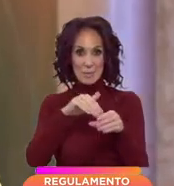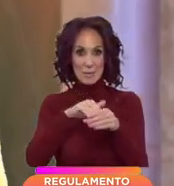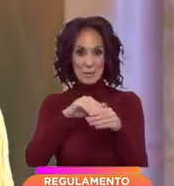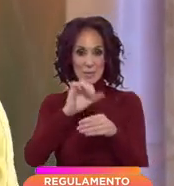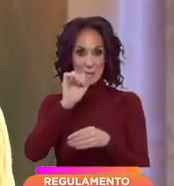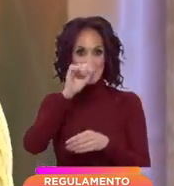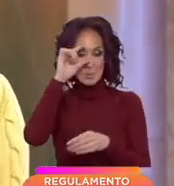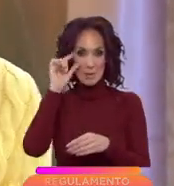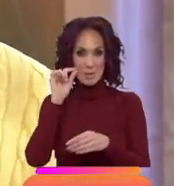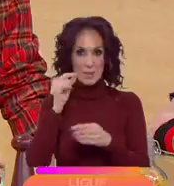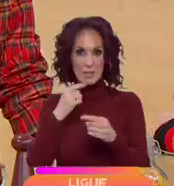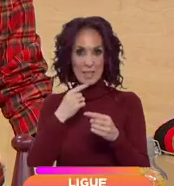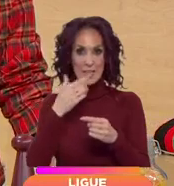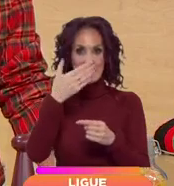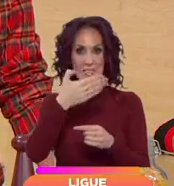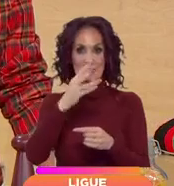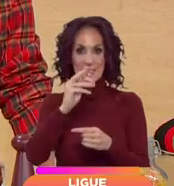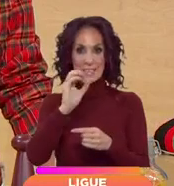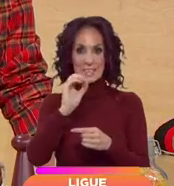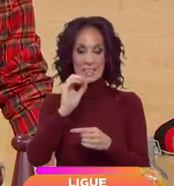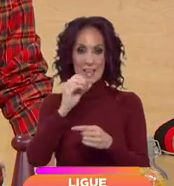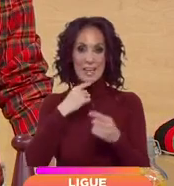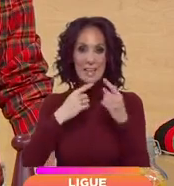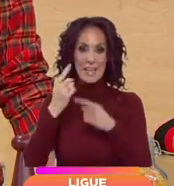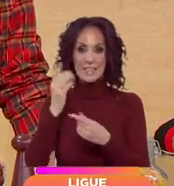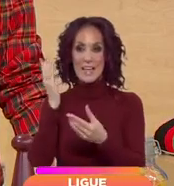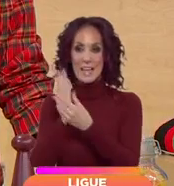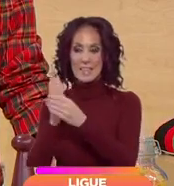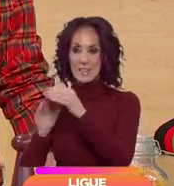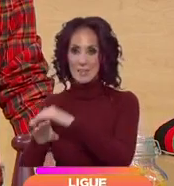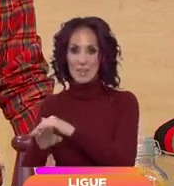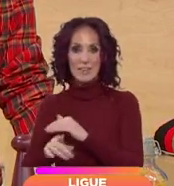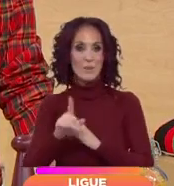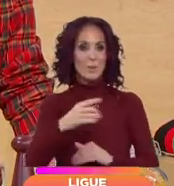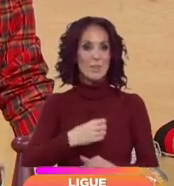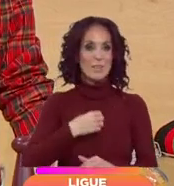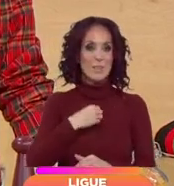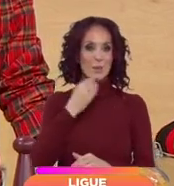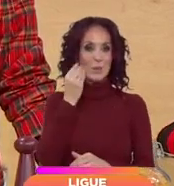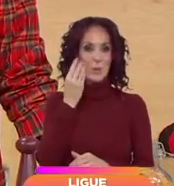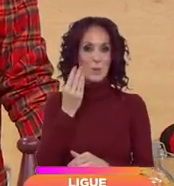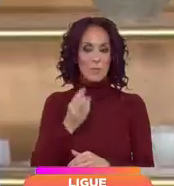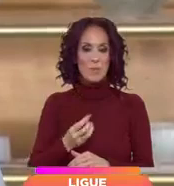Vibrado. Foi tudo arquivado. Como é que te sentiste?